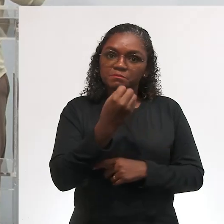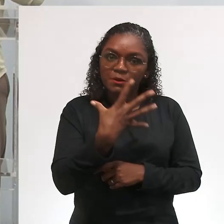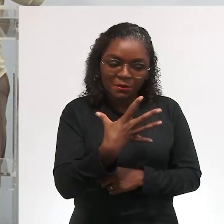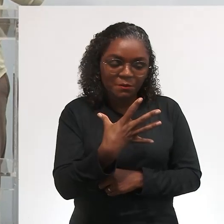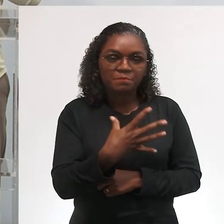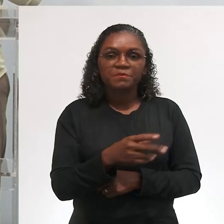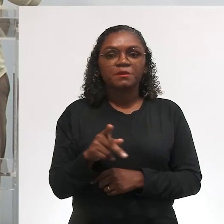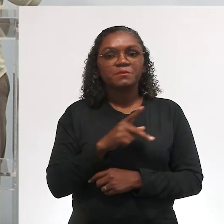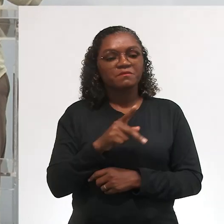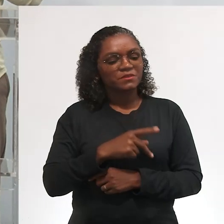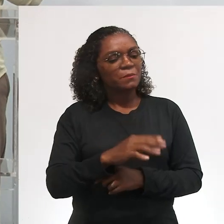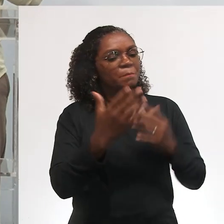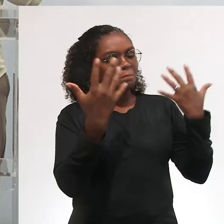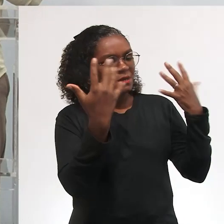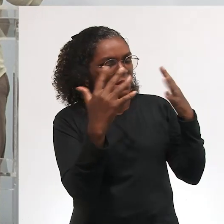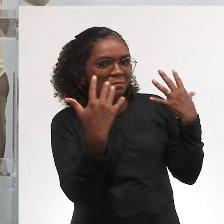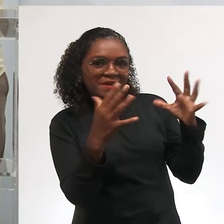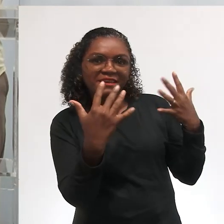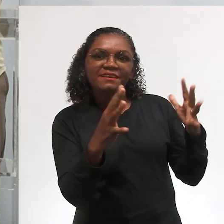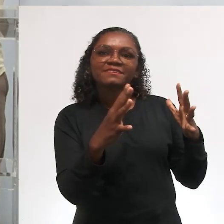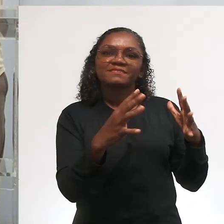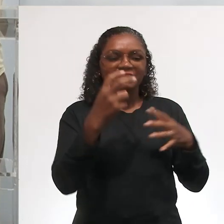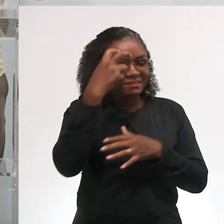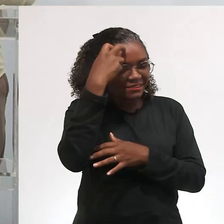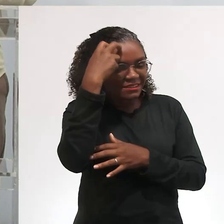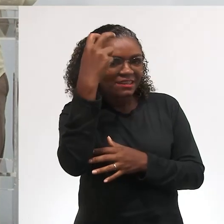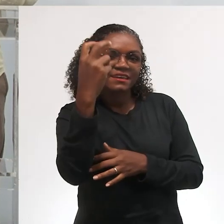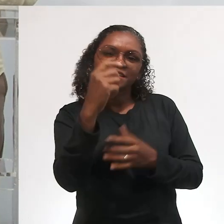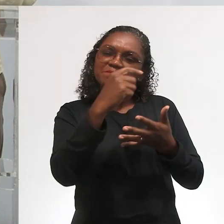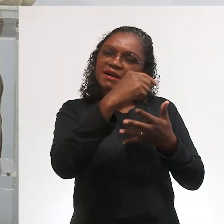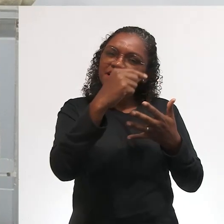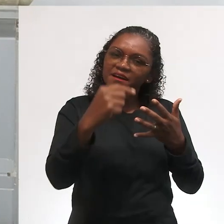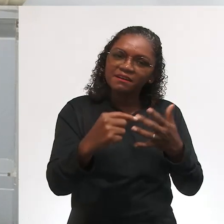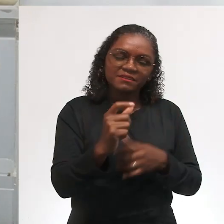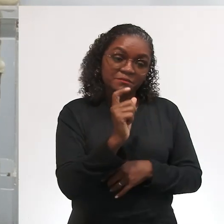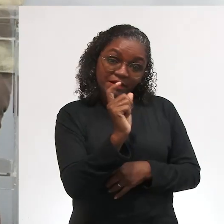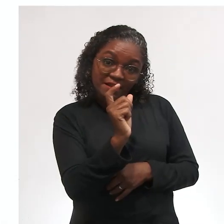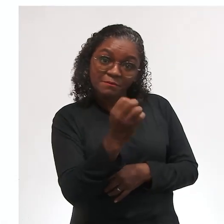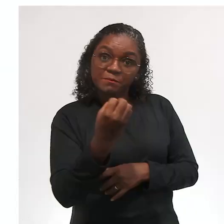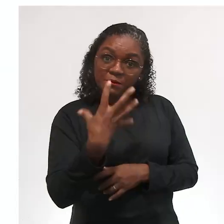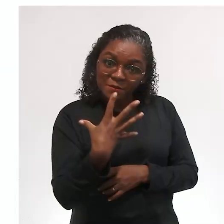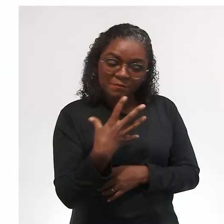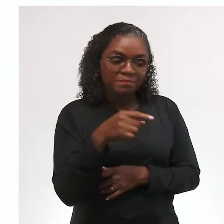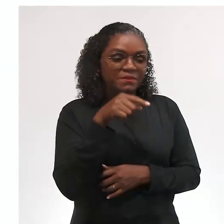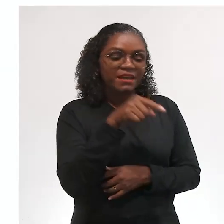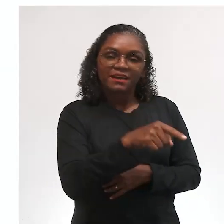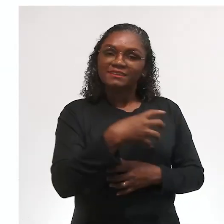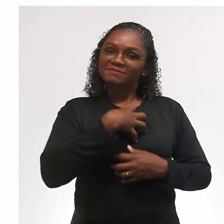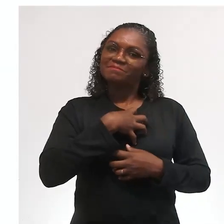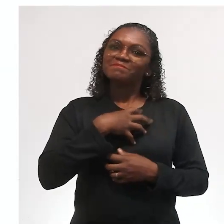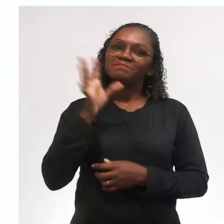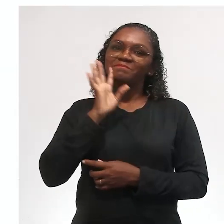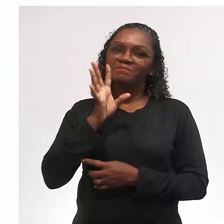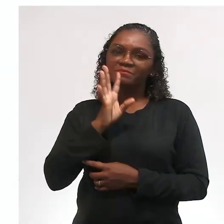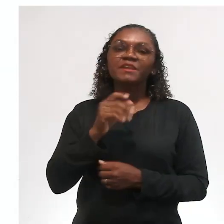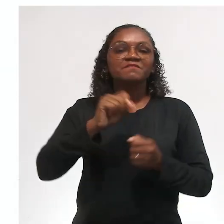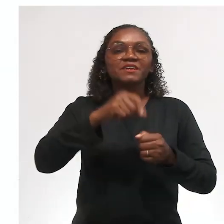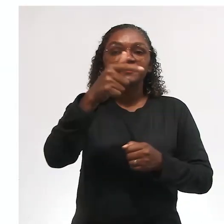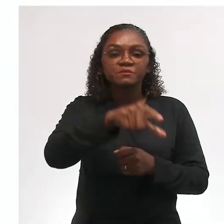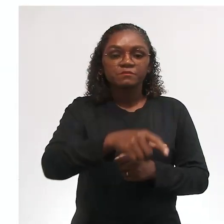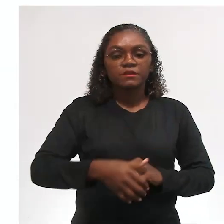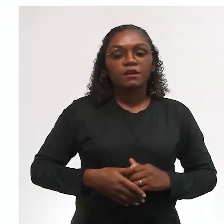aluno se sente mais motivado na próxima aula a participar mais da aula. Agora, nós temos o reforço negativo.